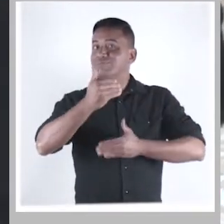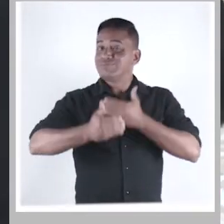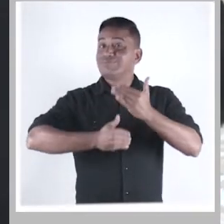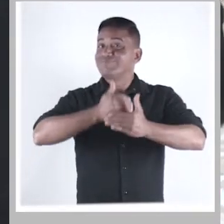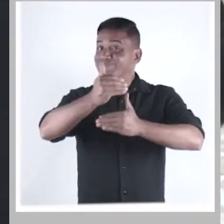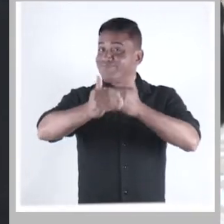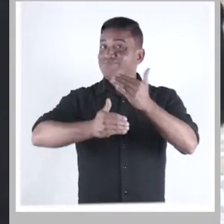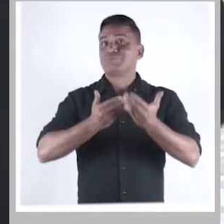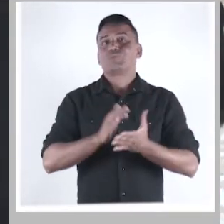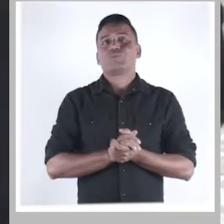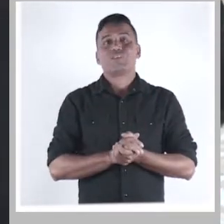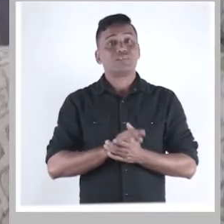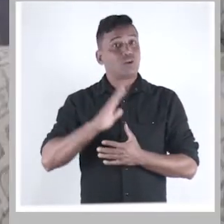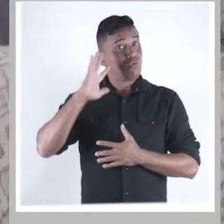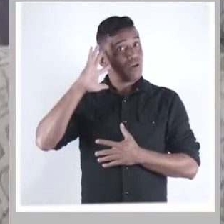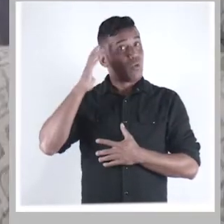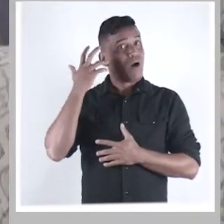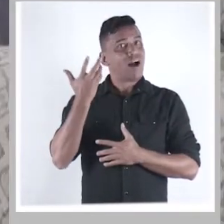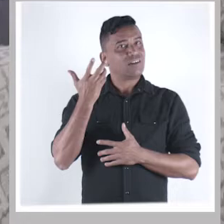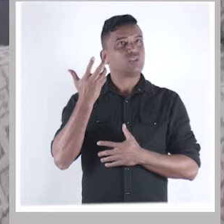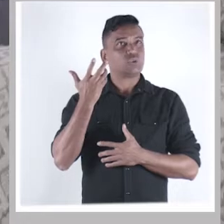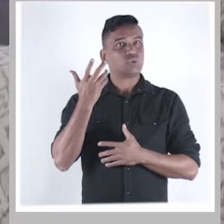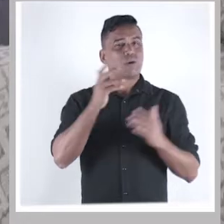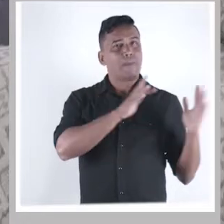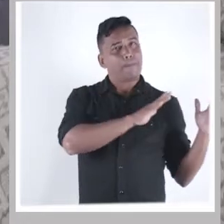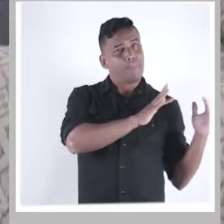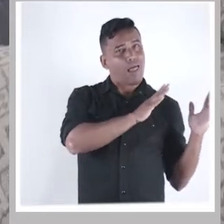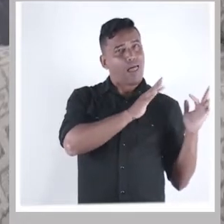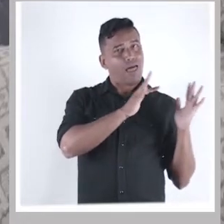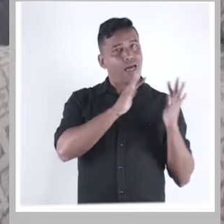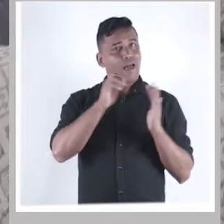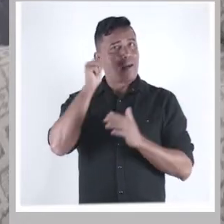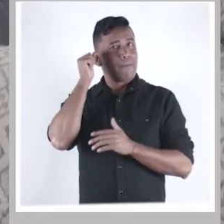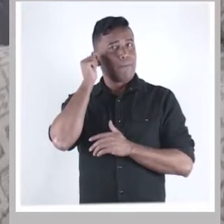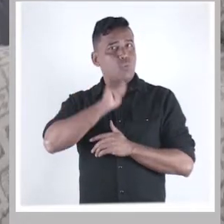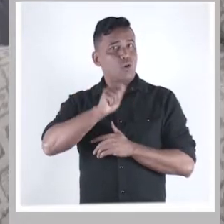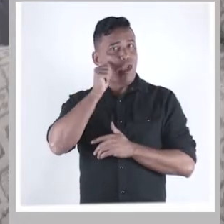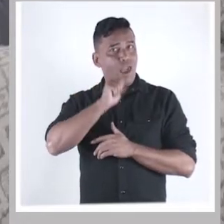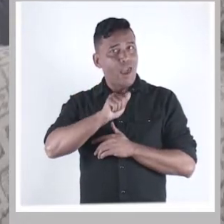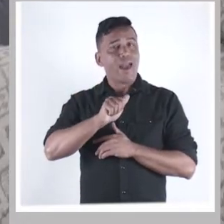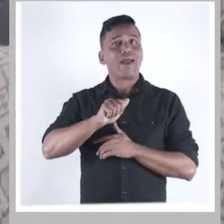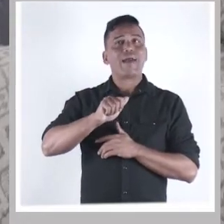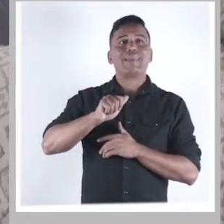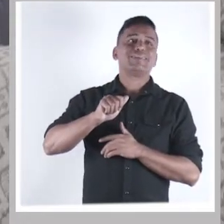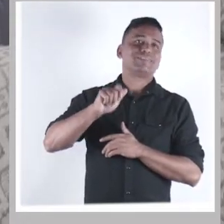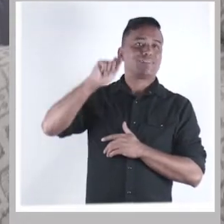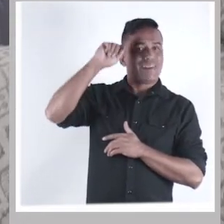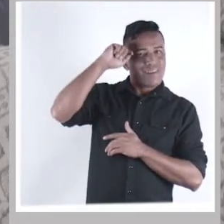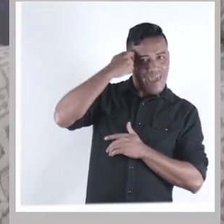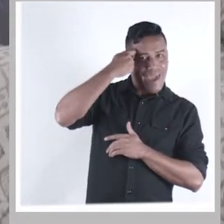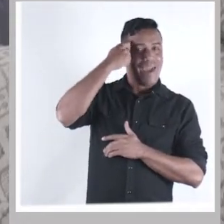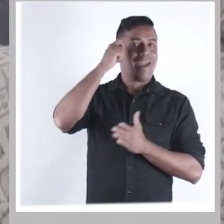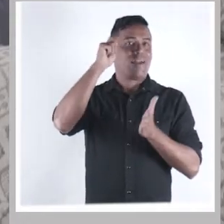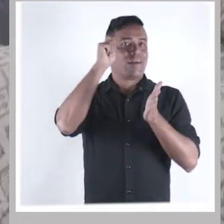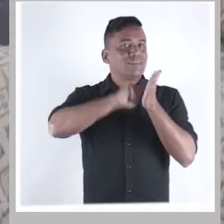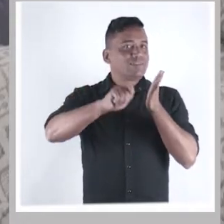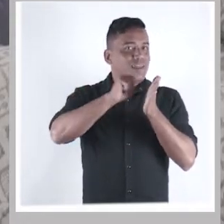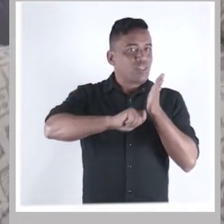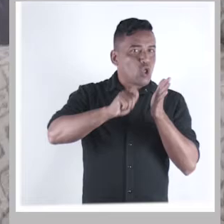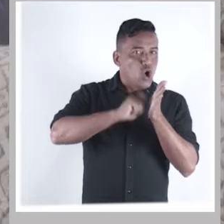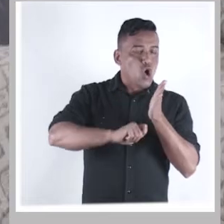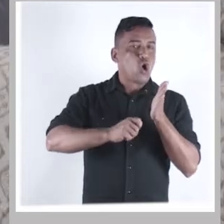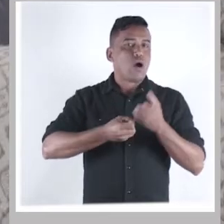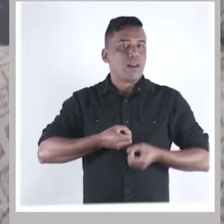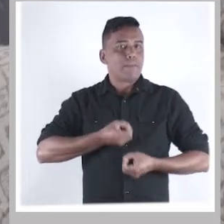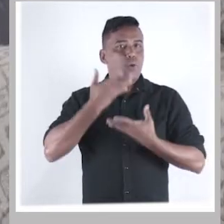faço esse percurso, né? E eu acho que esse percurso de mulheres negras, escritoras,